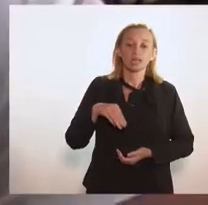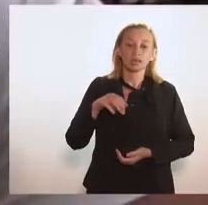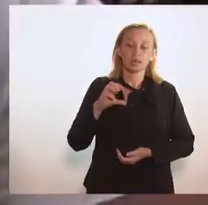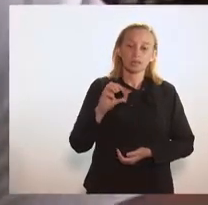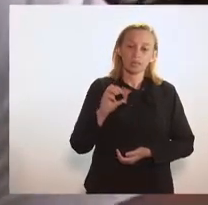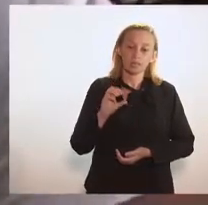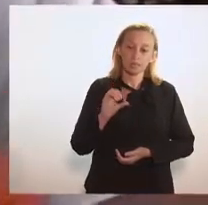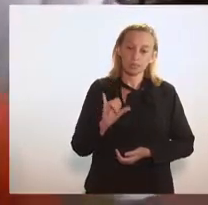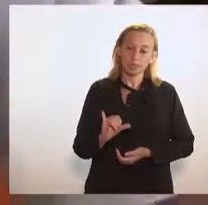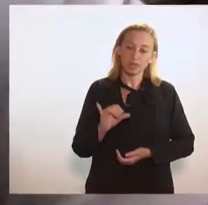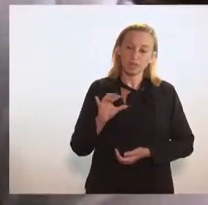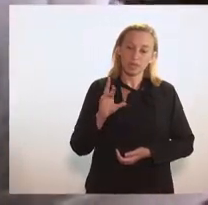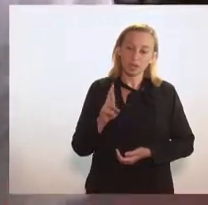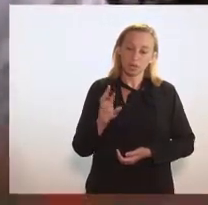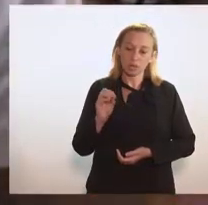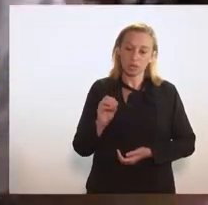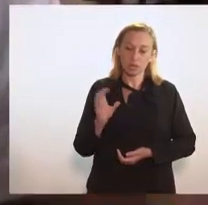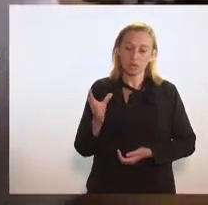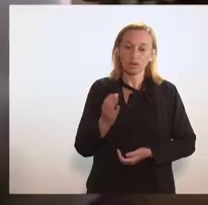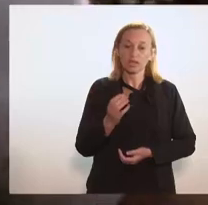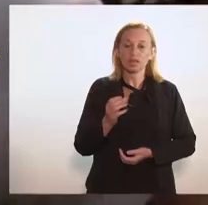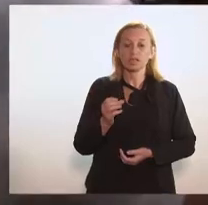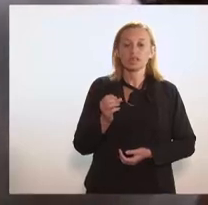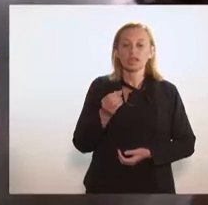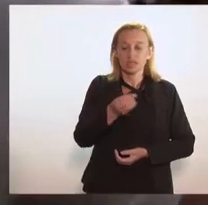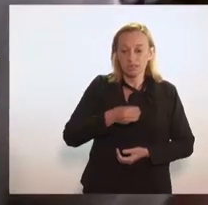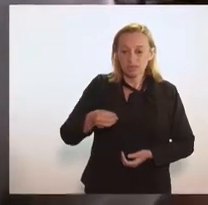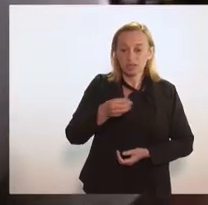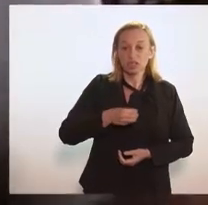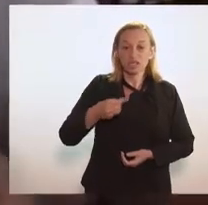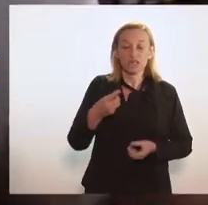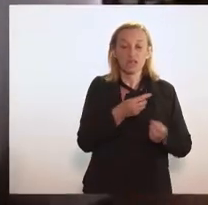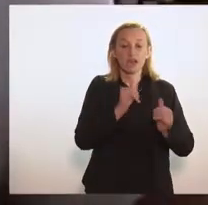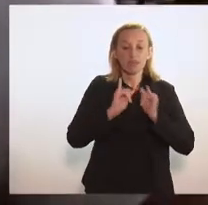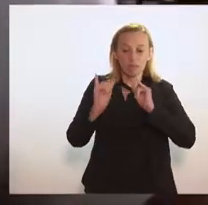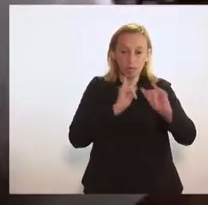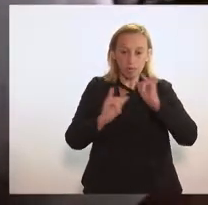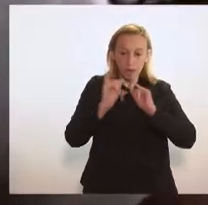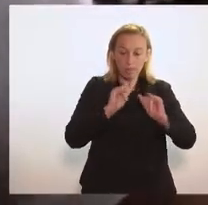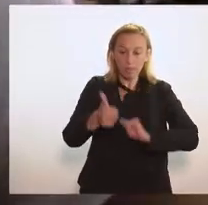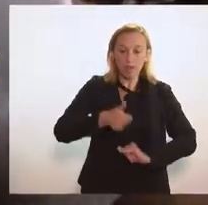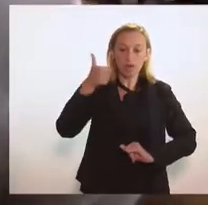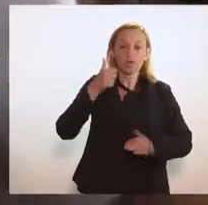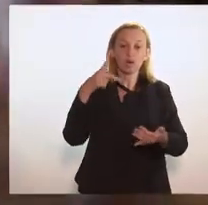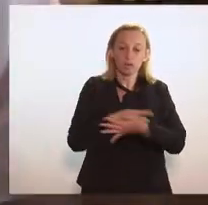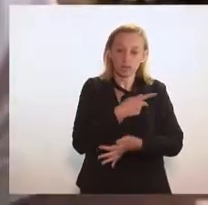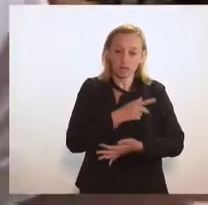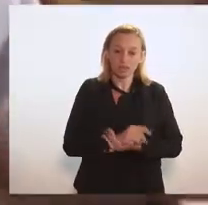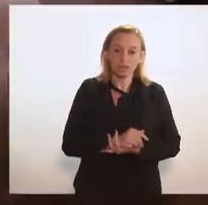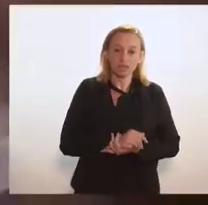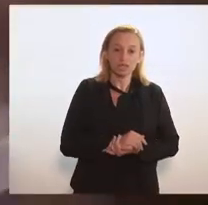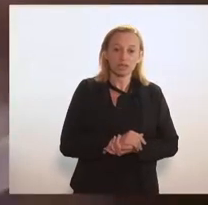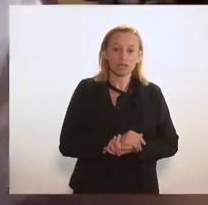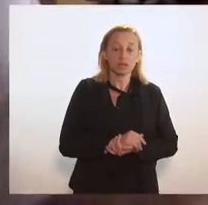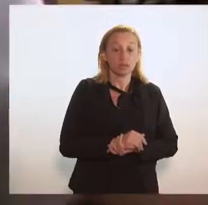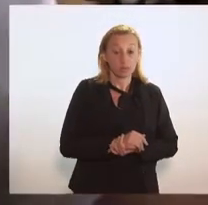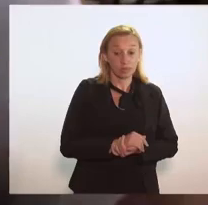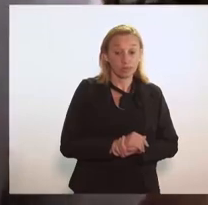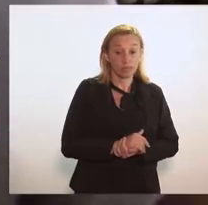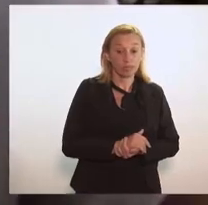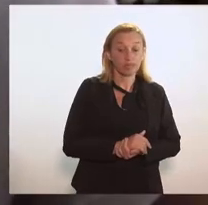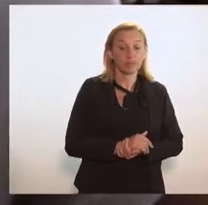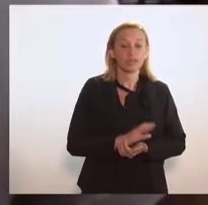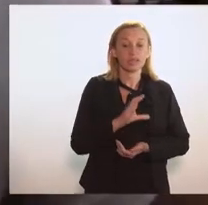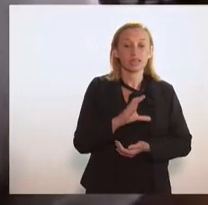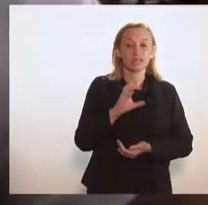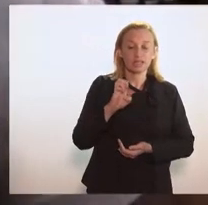acho que assim a gente tem que informar melhor o que que vem ocorrendo Isso foi uma surpresa para o pessoal